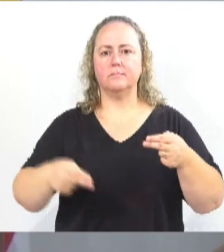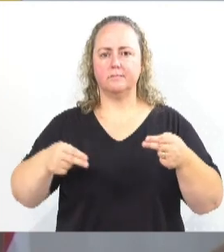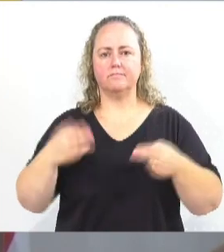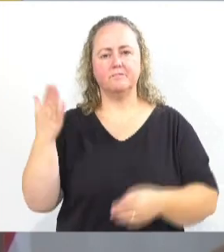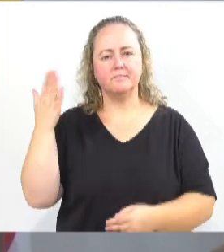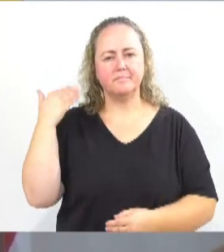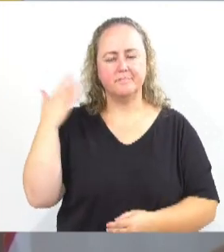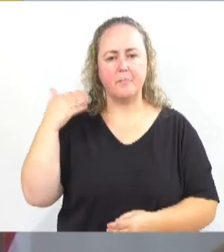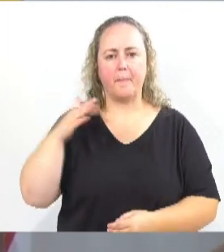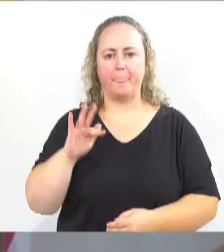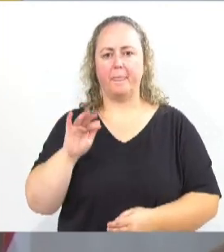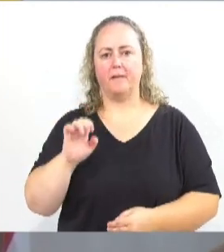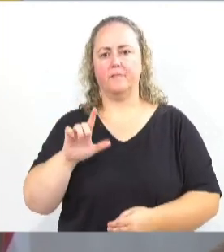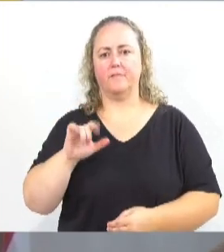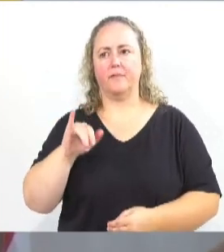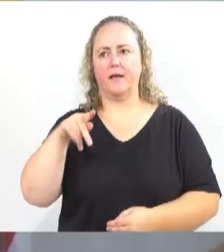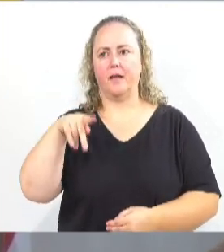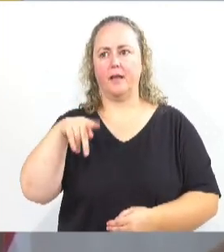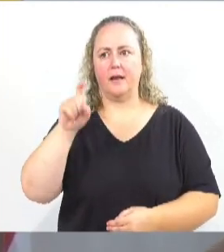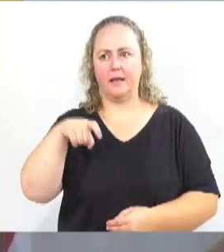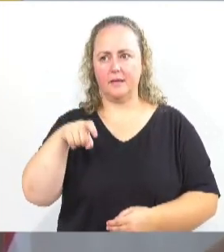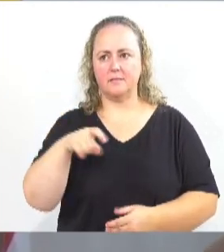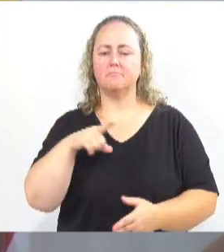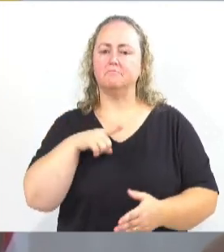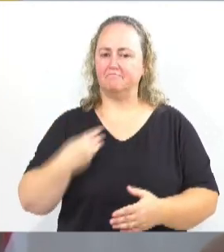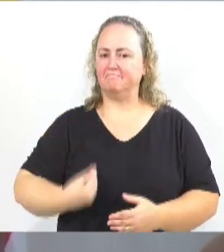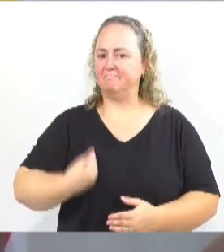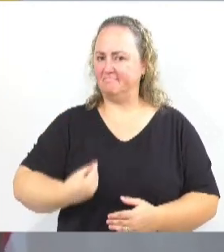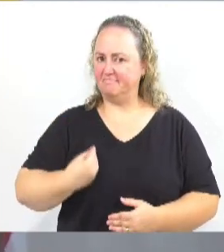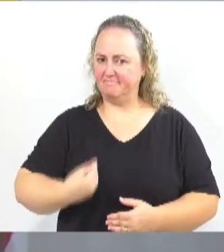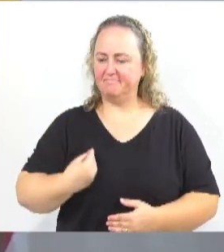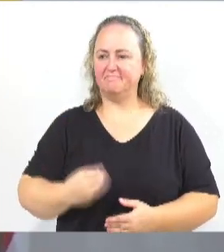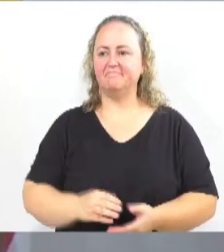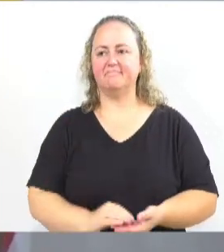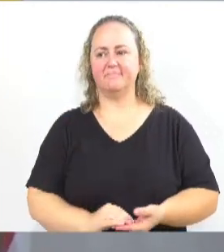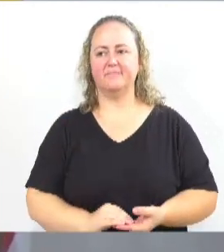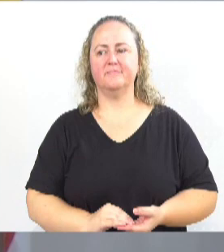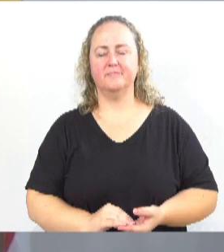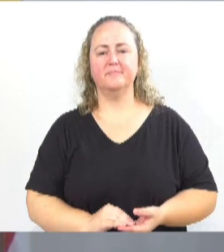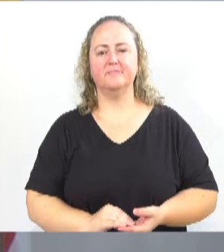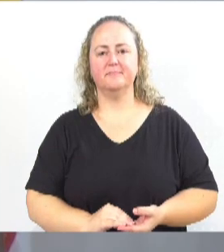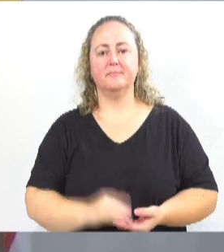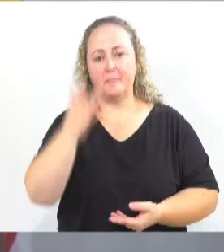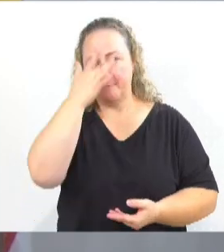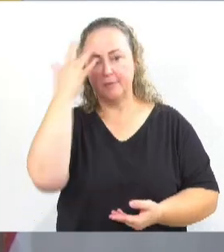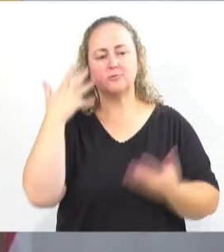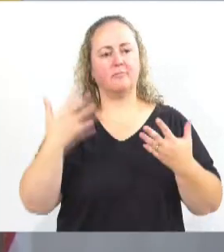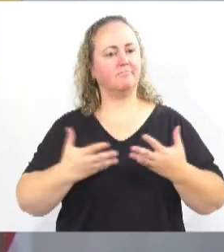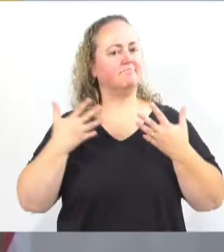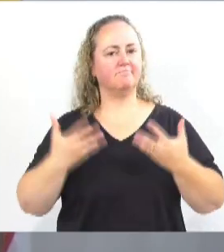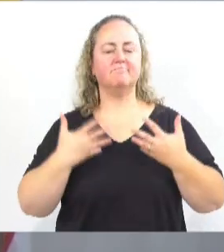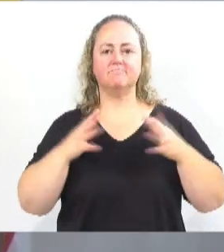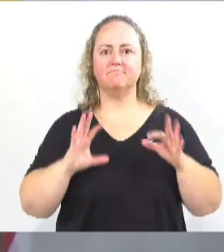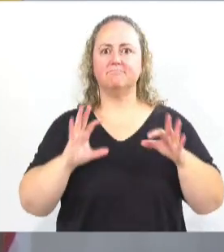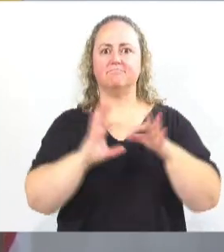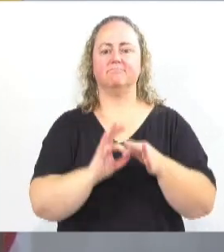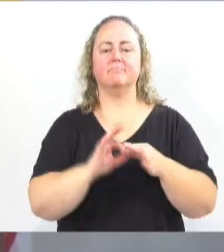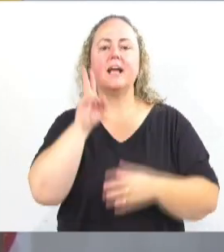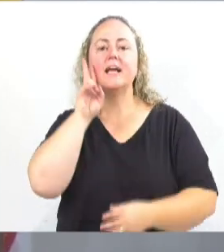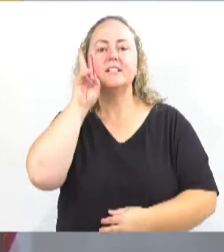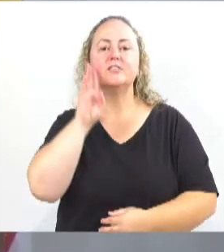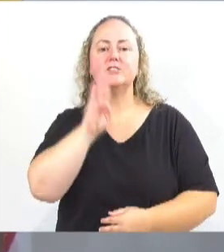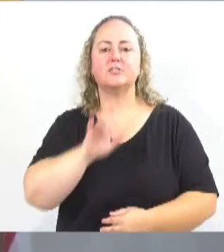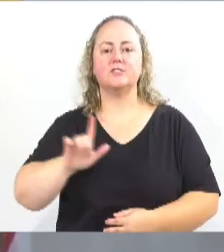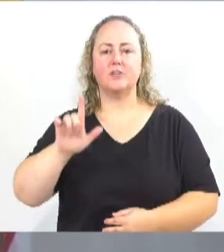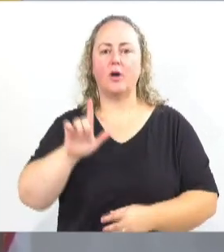Tais, uma pessoa ainda que está no nosso convívio, uma pessoa com entusiasmo ferrenho em relação à história de Blumenau.